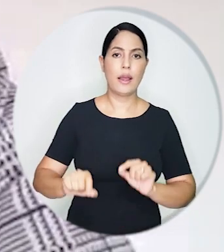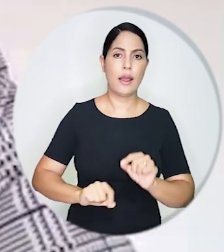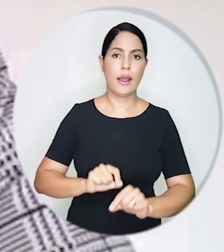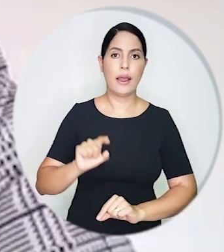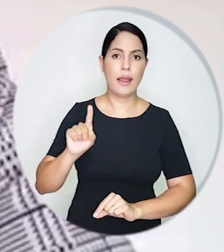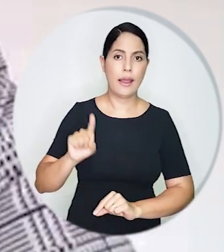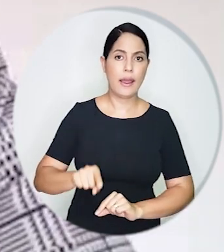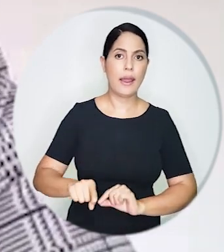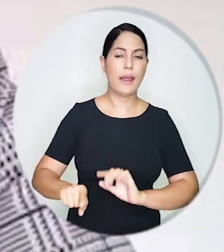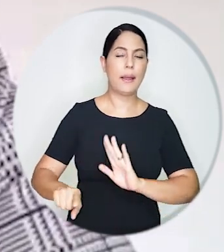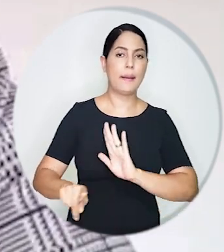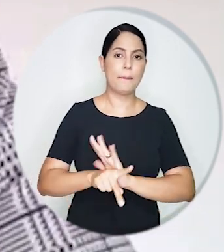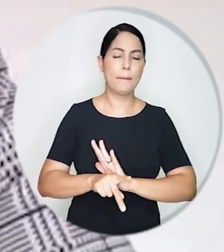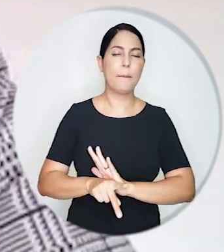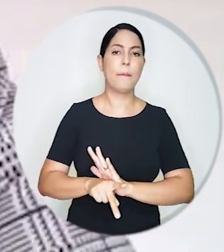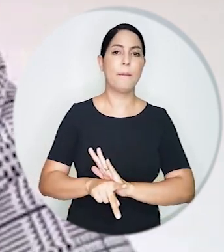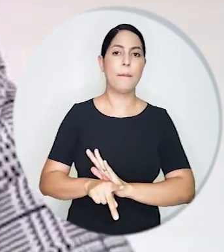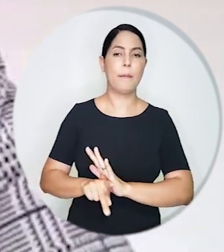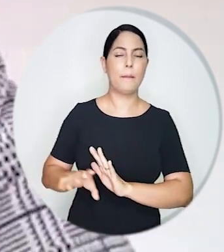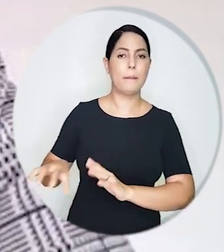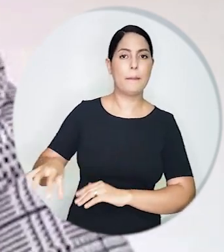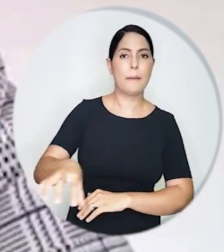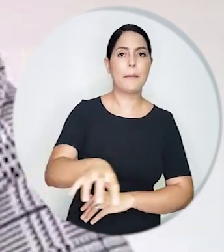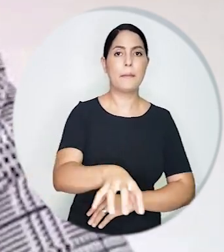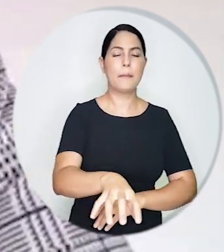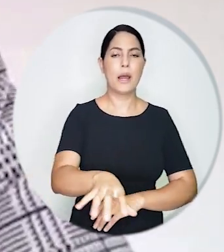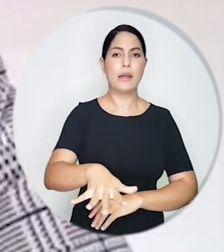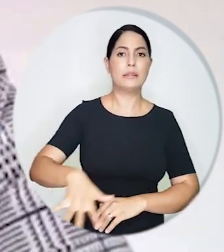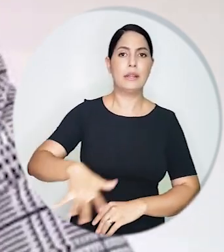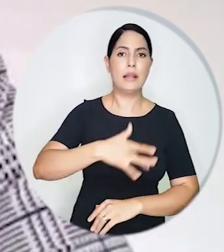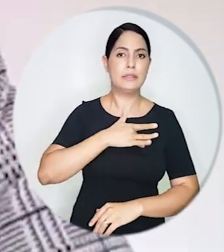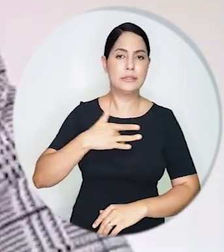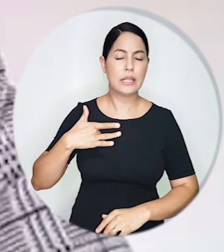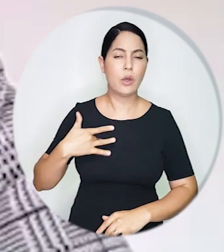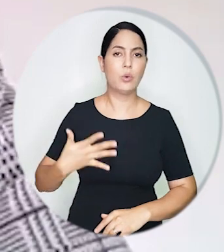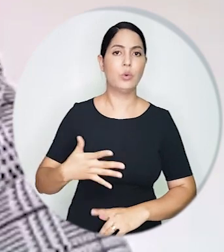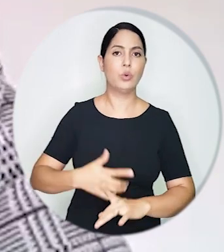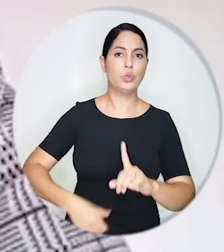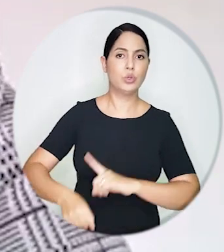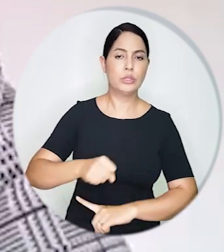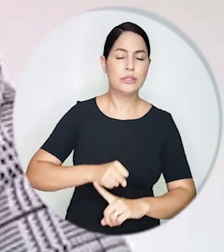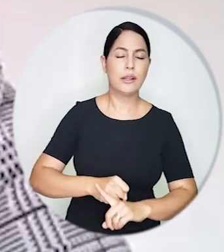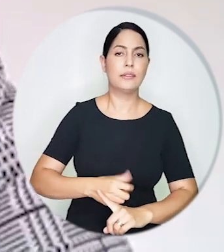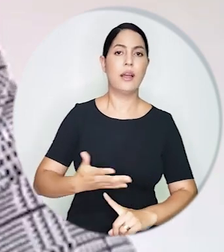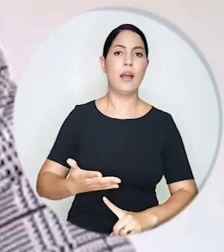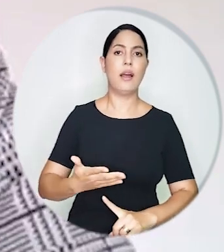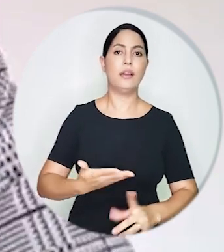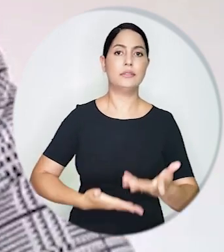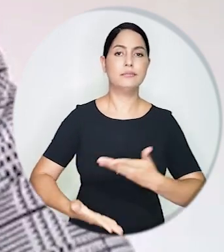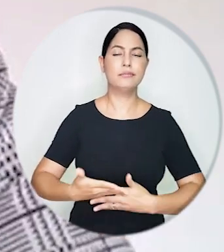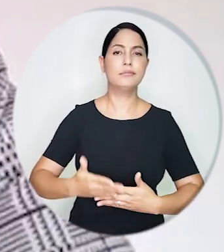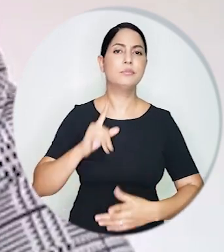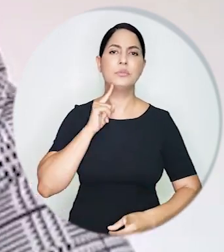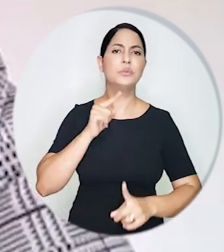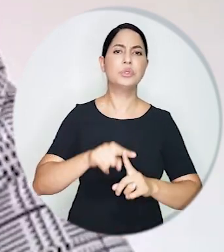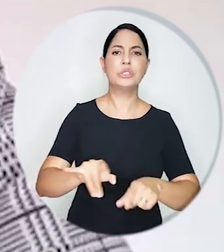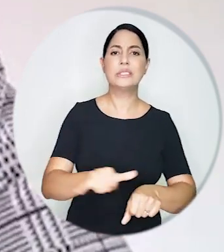as autoridades de saúde, as autoridades locais, com a sociedade civil, com organismos internacionais,